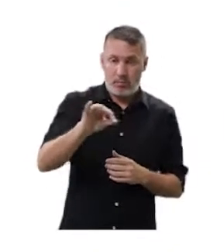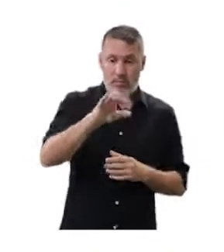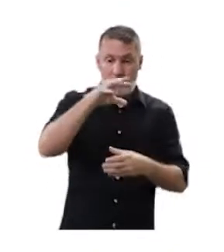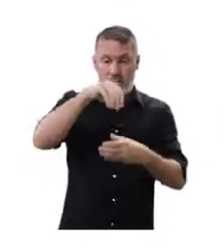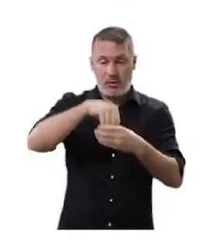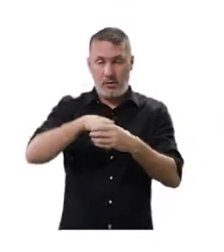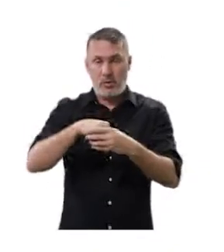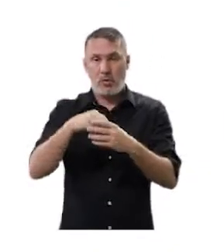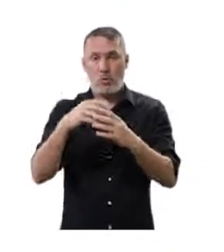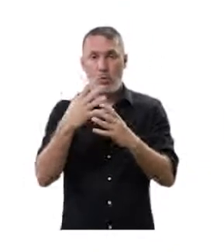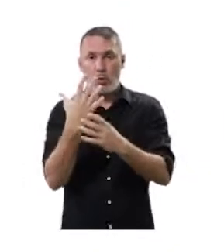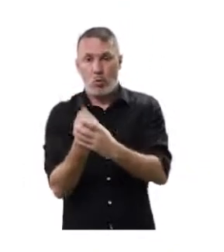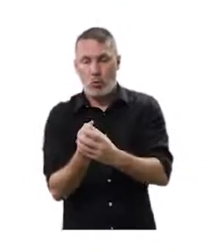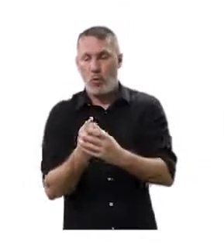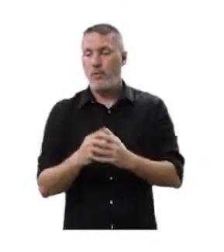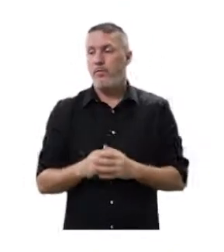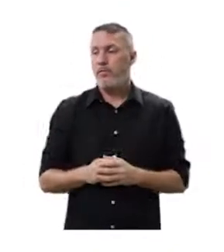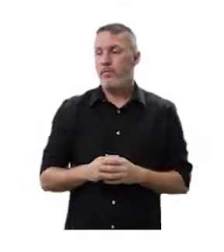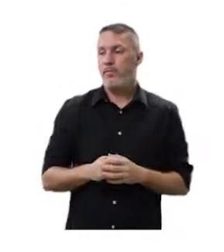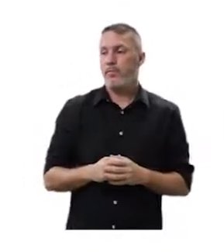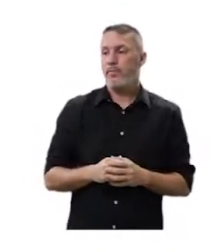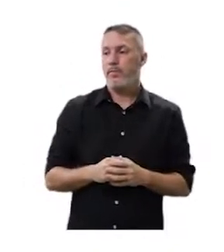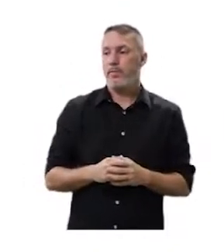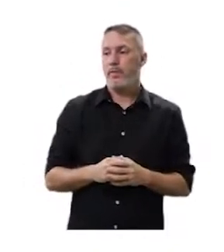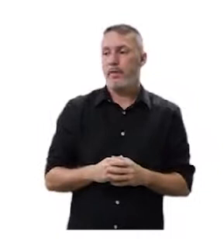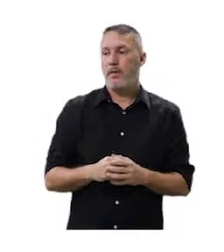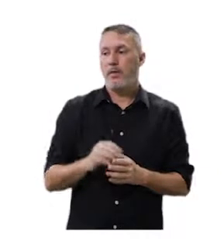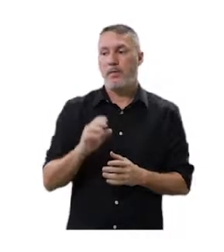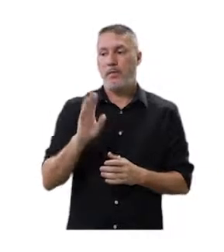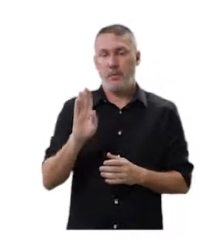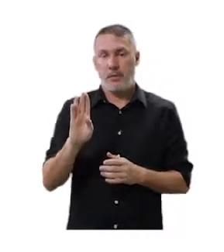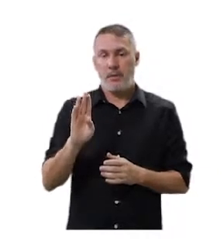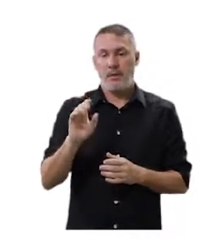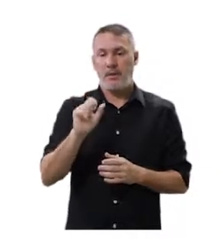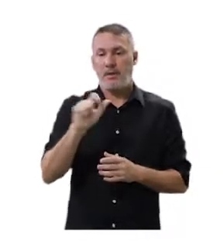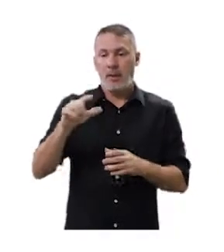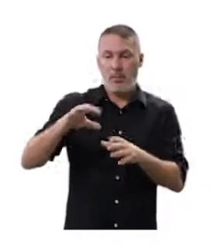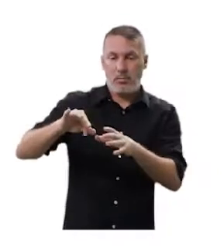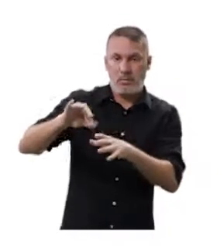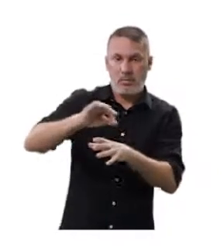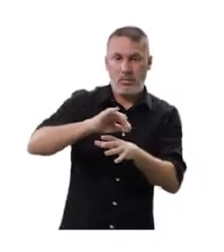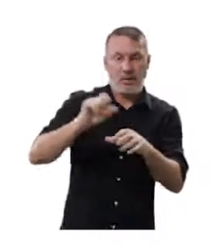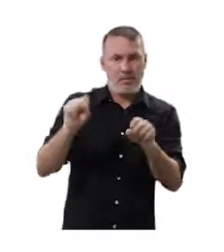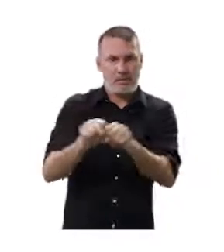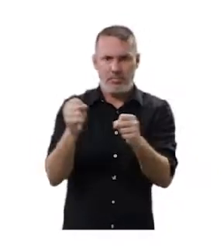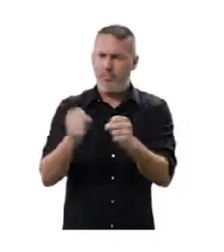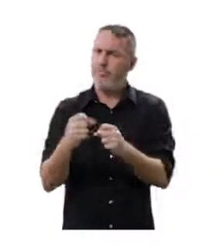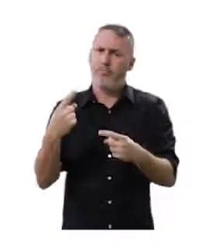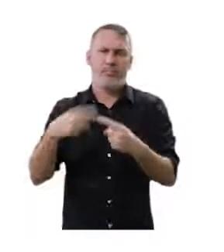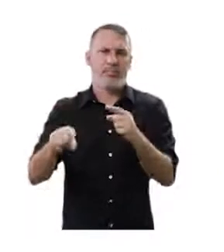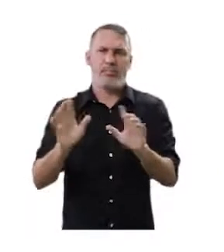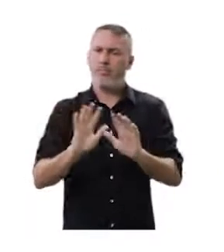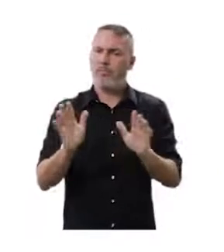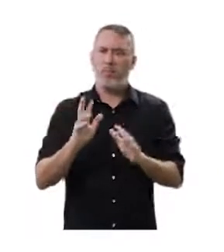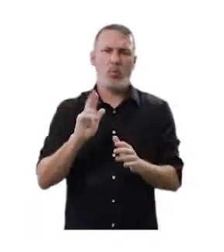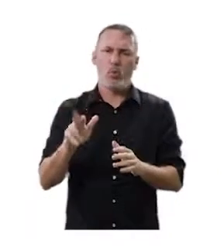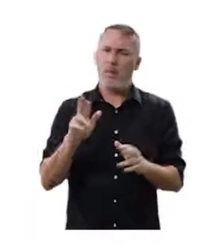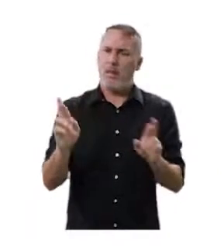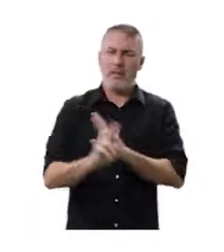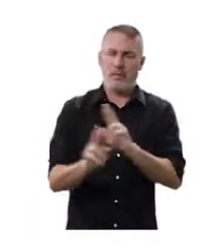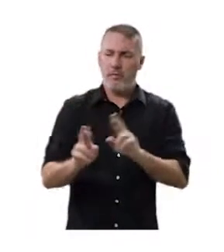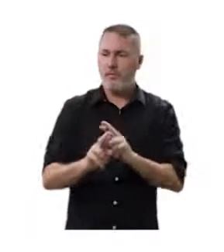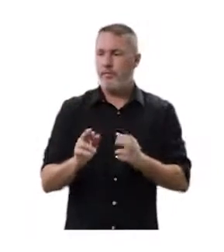seu interior, o sal adicionado desorganiza e destrói suas membranas plasmáticas, não